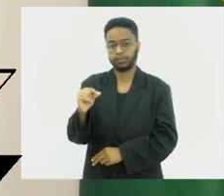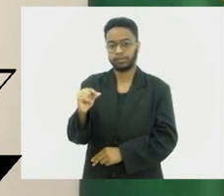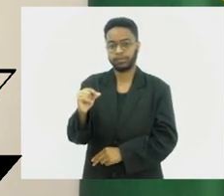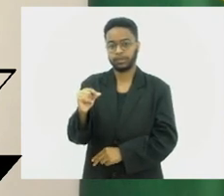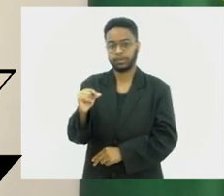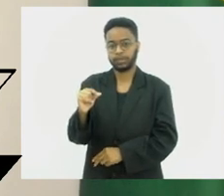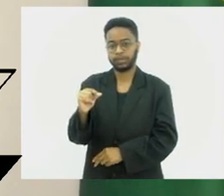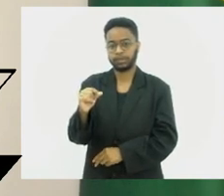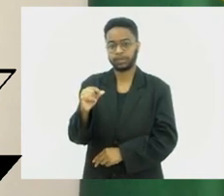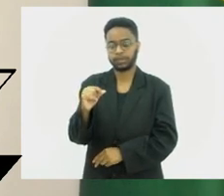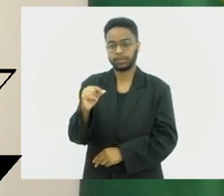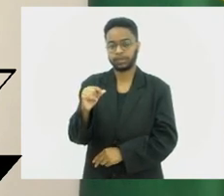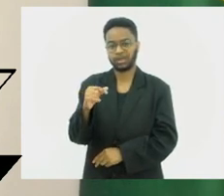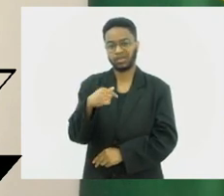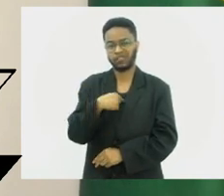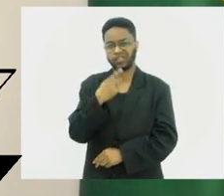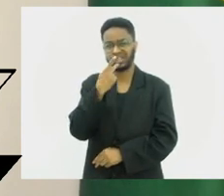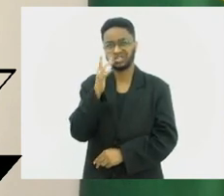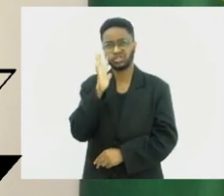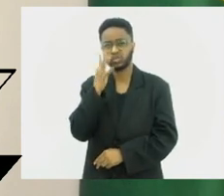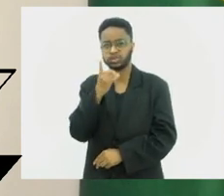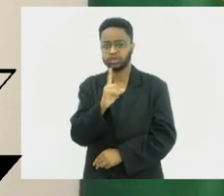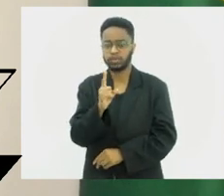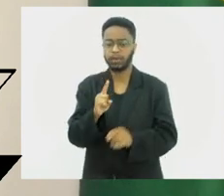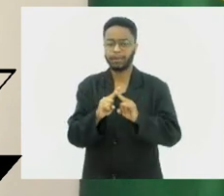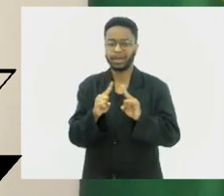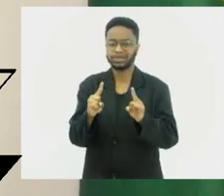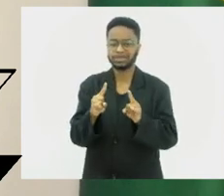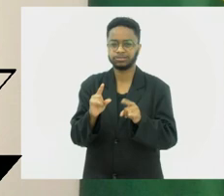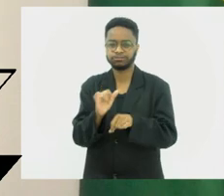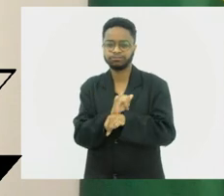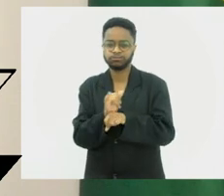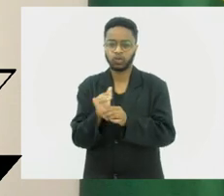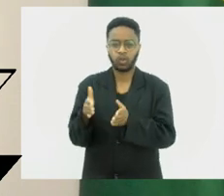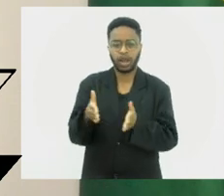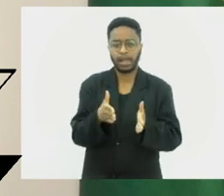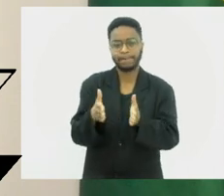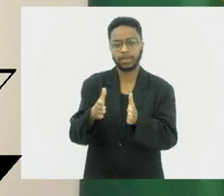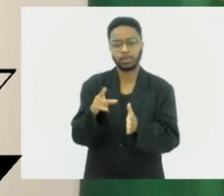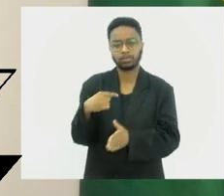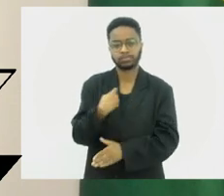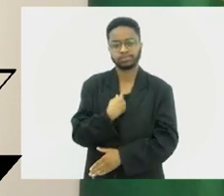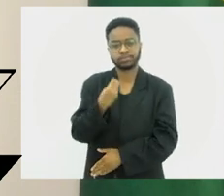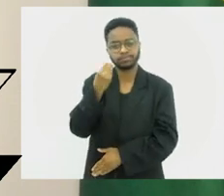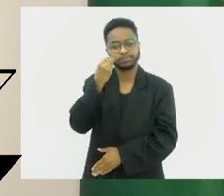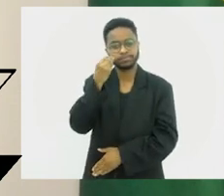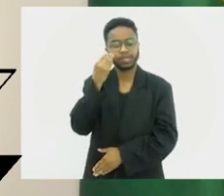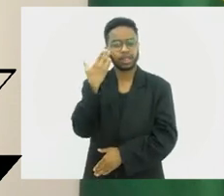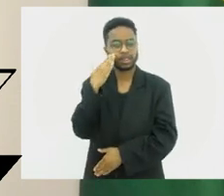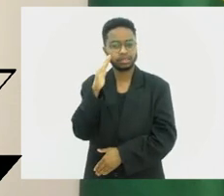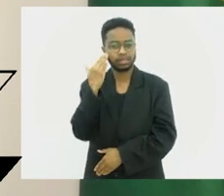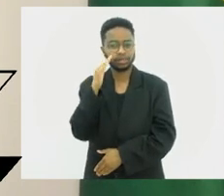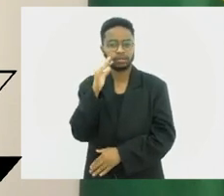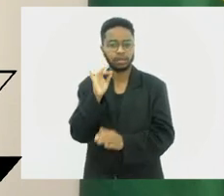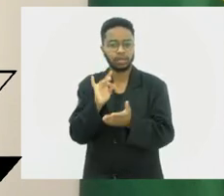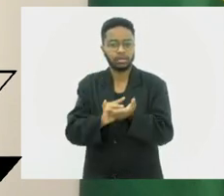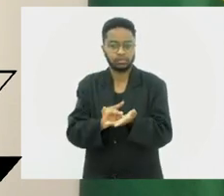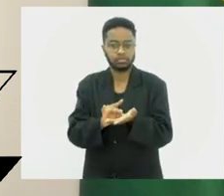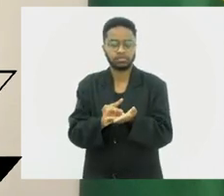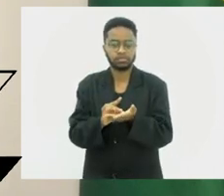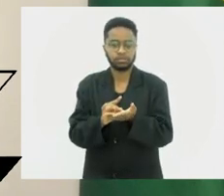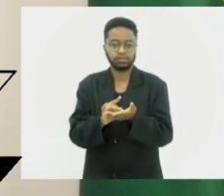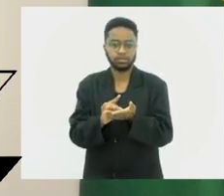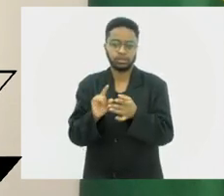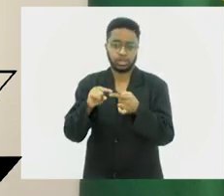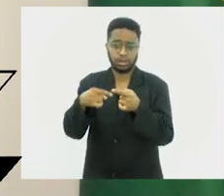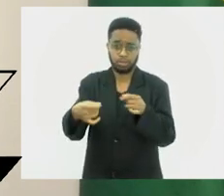com uma, eu não vou dizer a solução, mas um caminho para que a gente possa entender, depois de